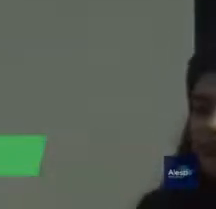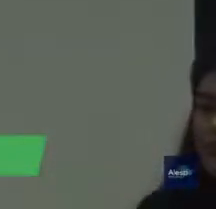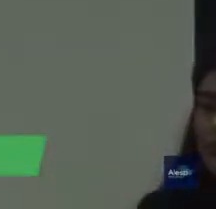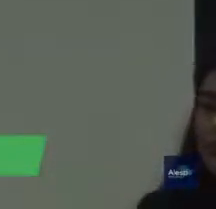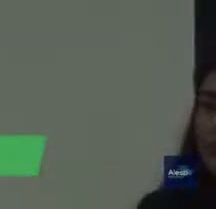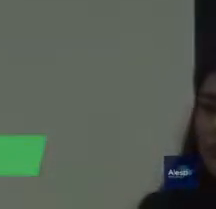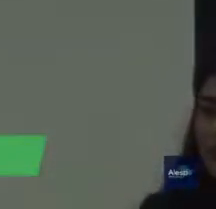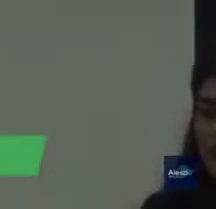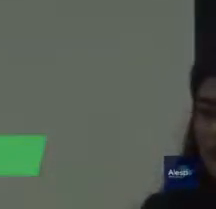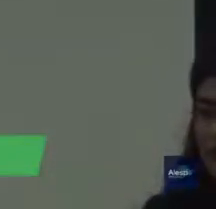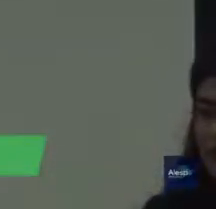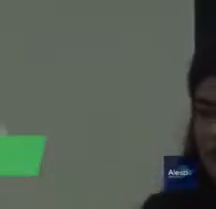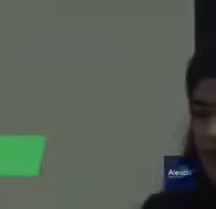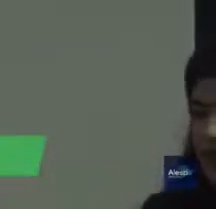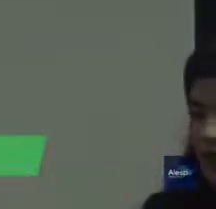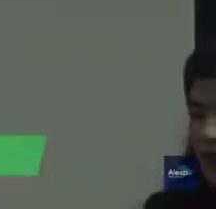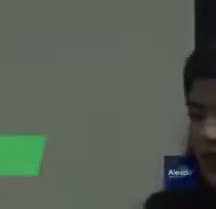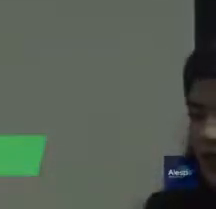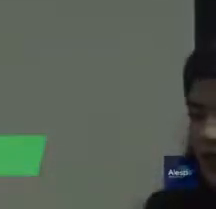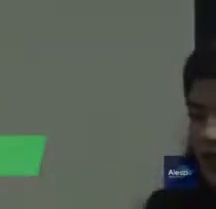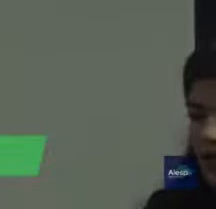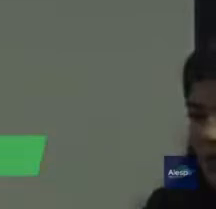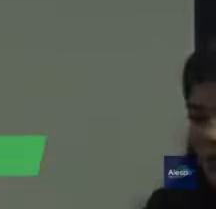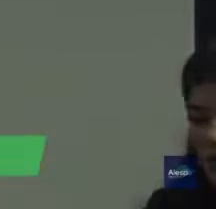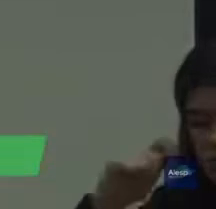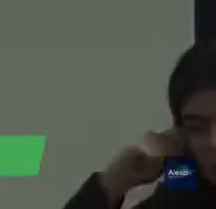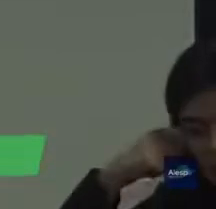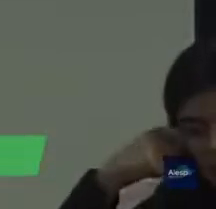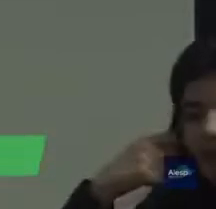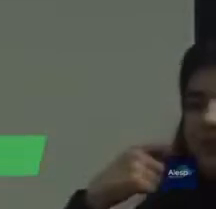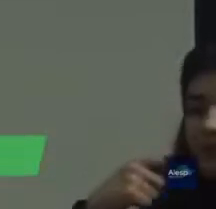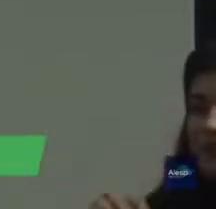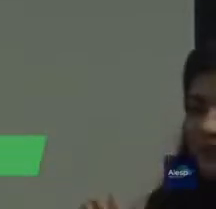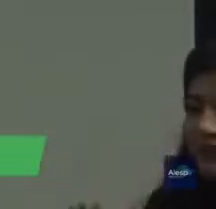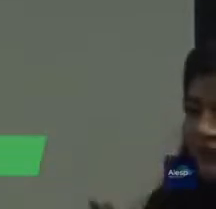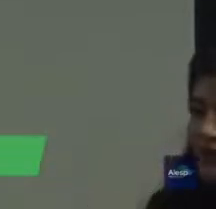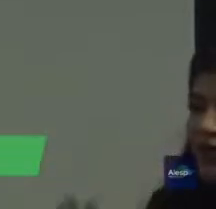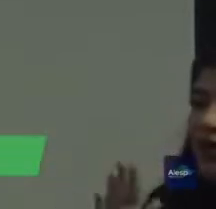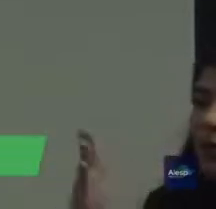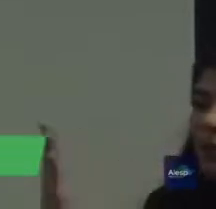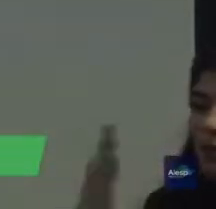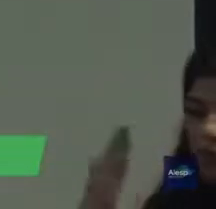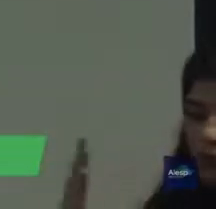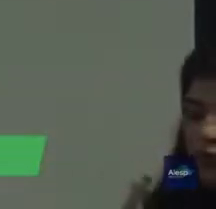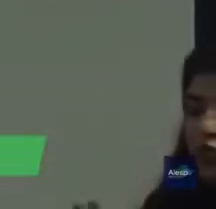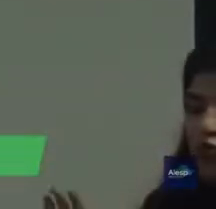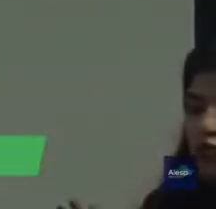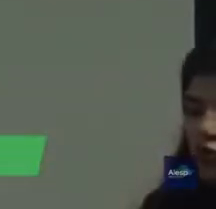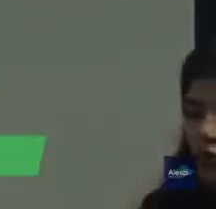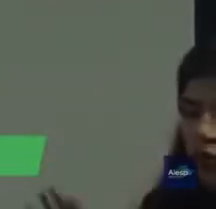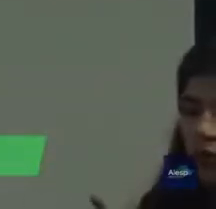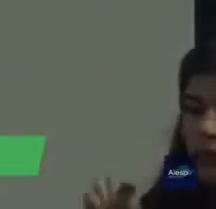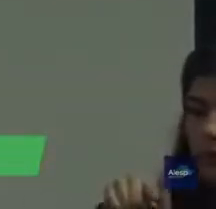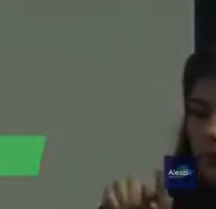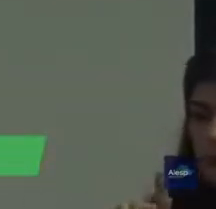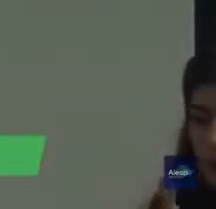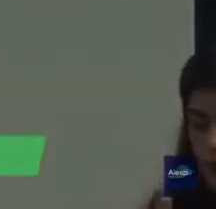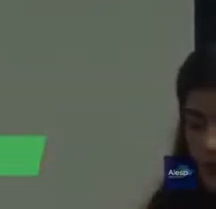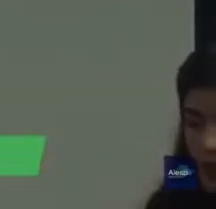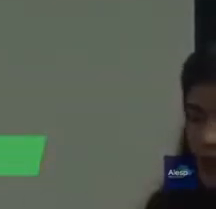Instituto AMA Psique e Negritude e da Articulação Nacional de Psicólogas e Psicólogos e